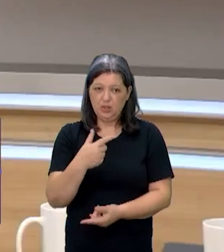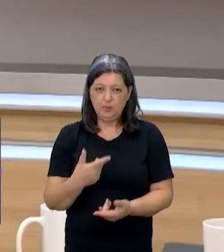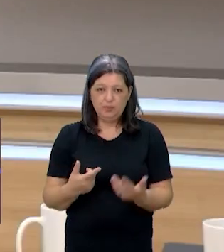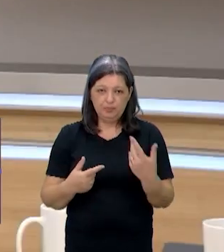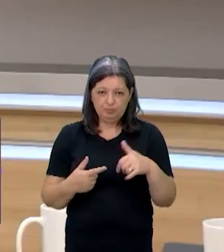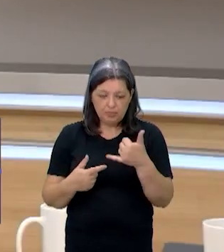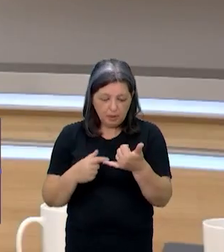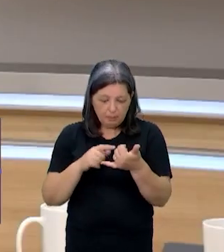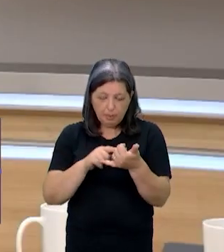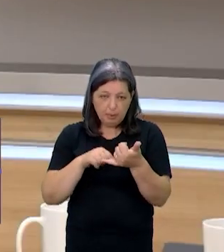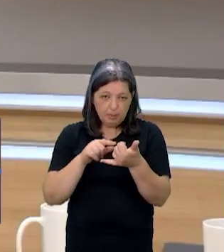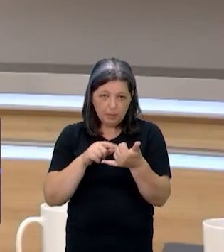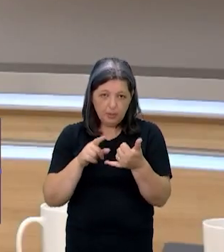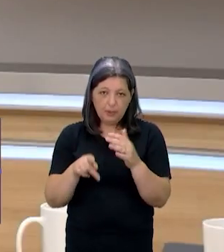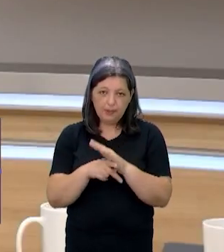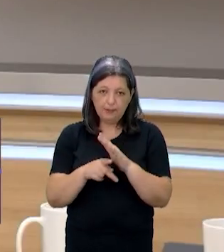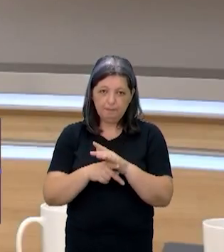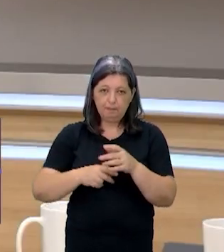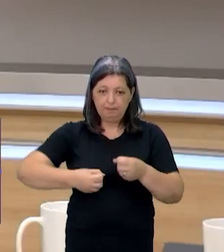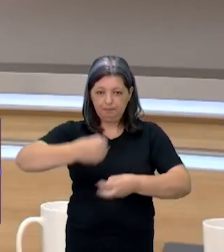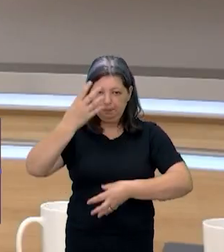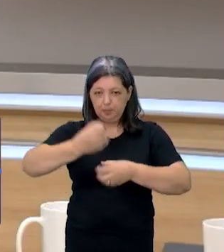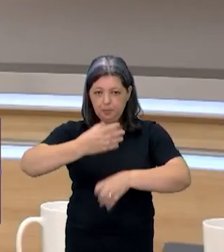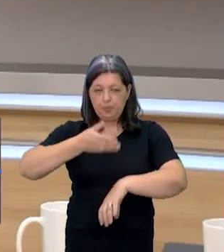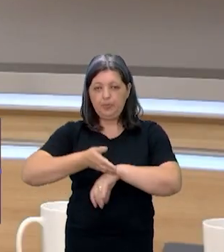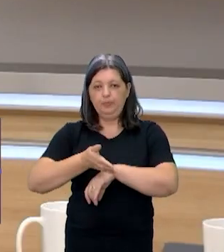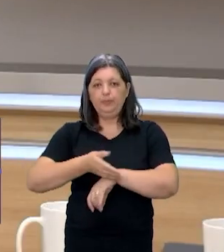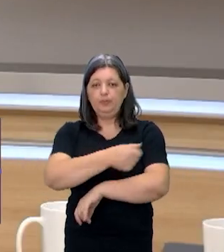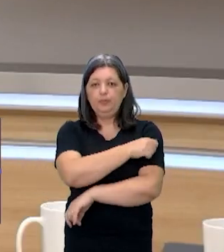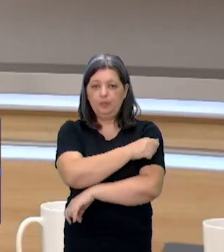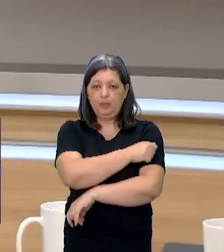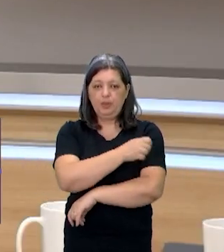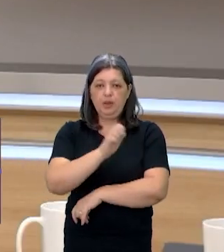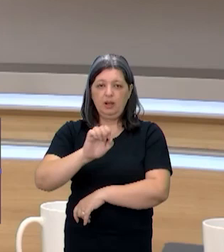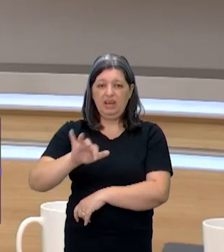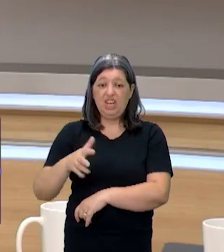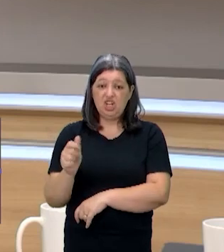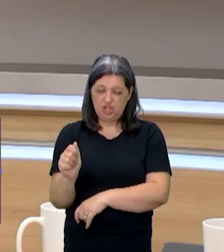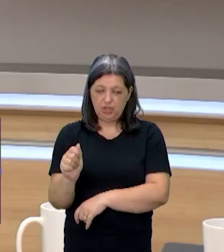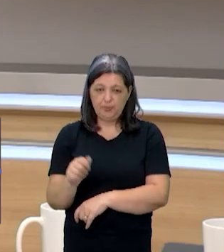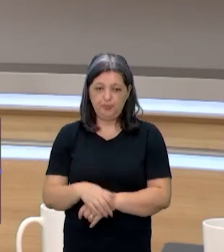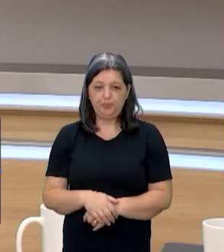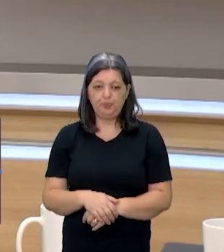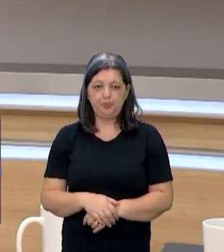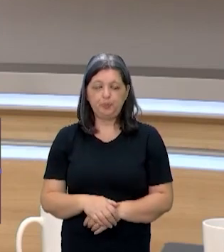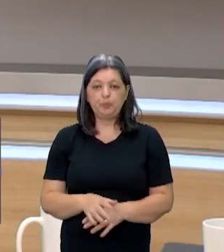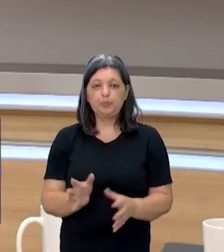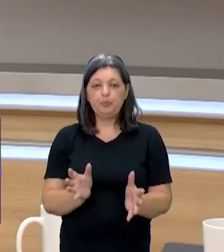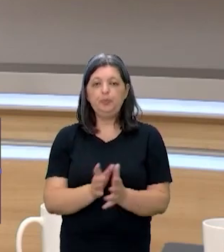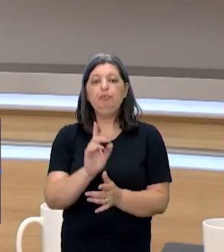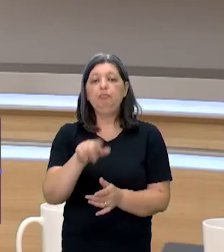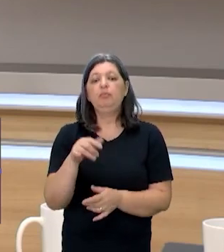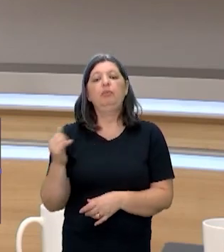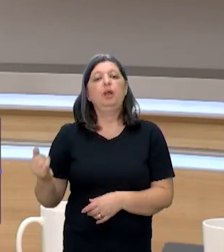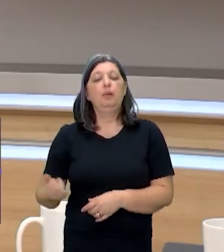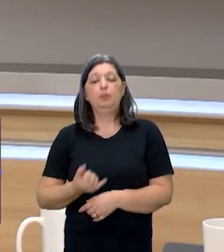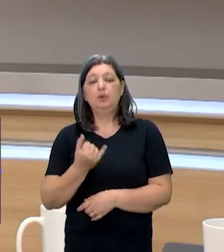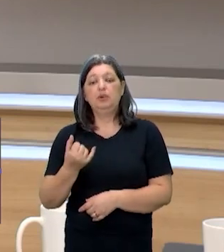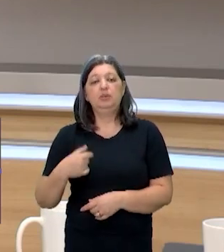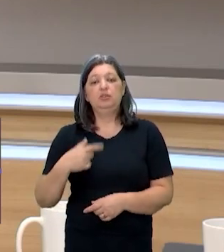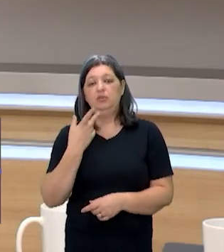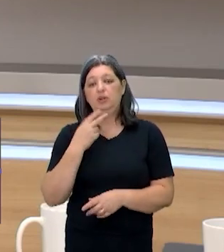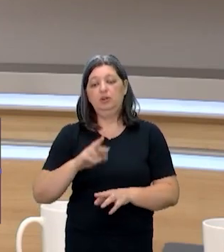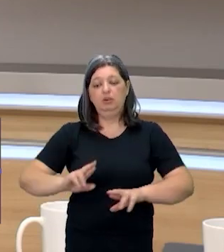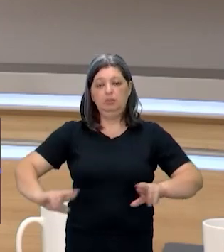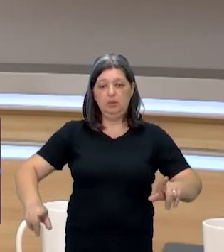estou aqui mexendo no celular, mas eu estou vendo a participação dos nossos alunos, nossos estudantes, pessoal do EJA. E é importante essa diferença, né? Porque a gente está falando